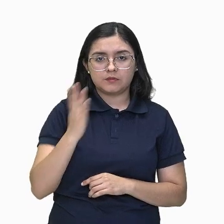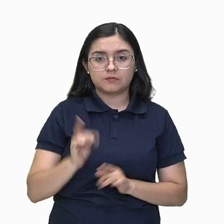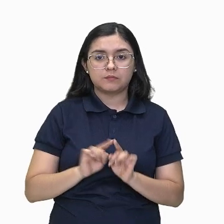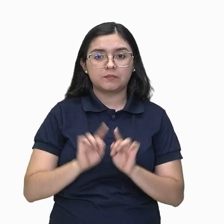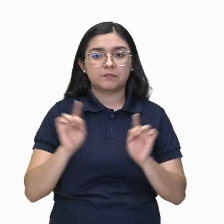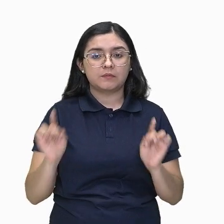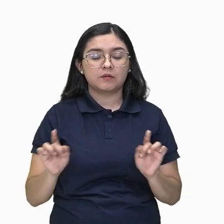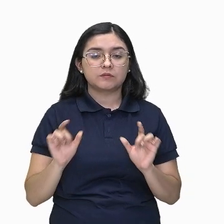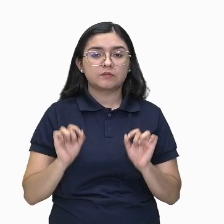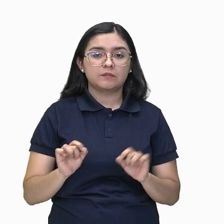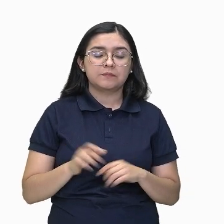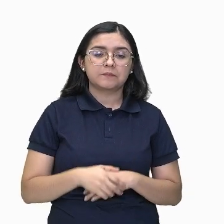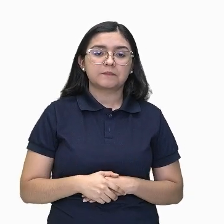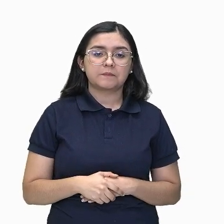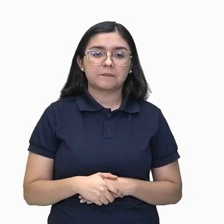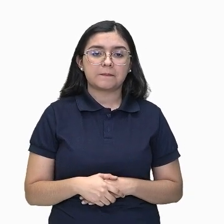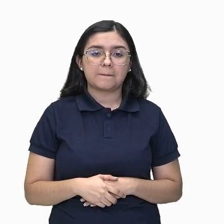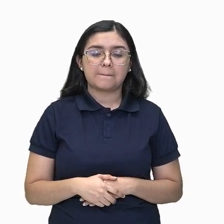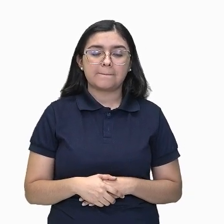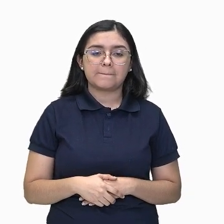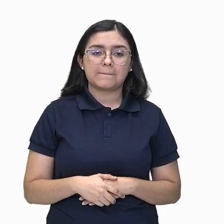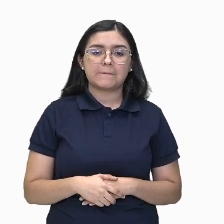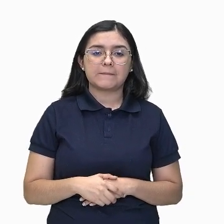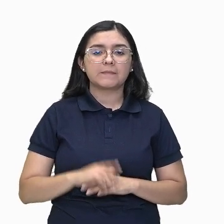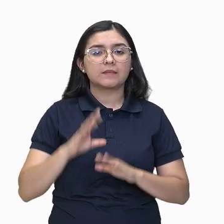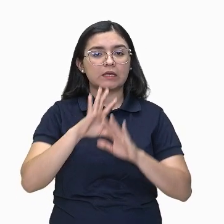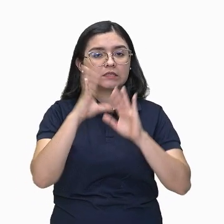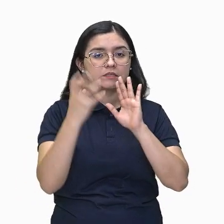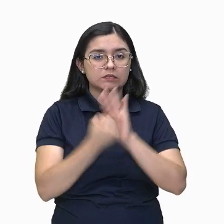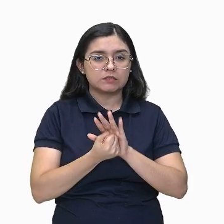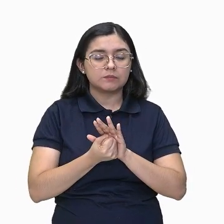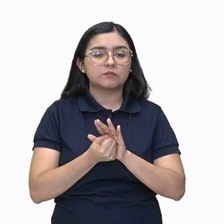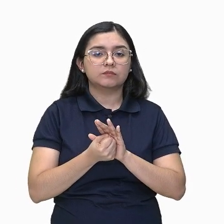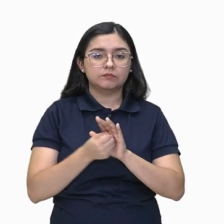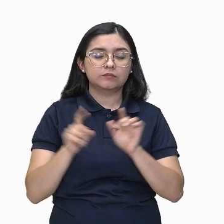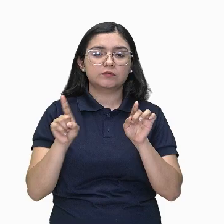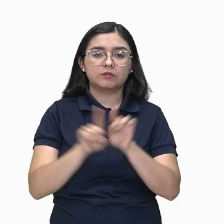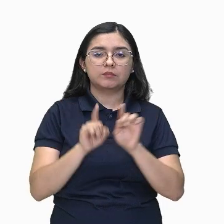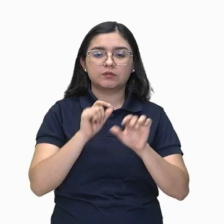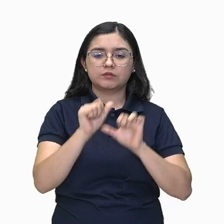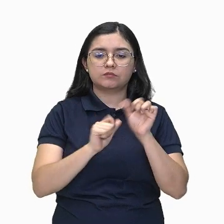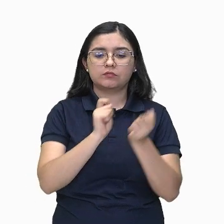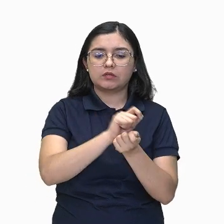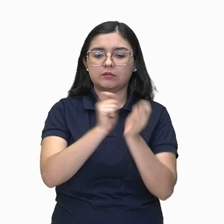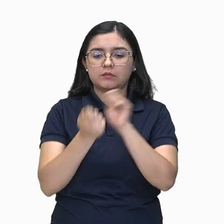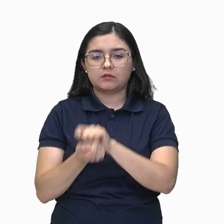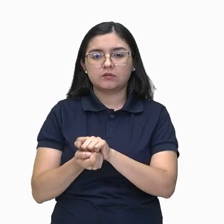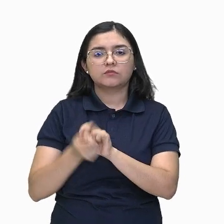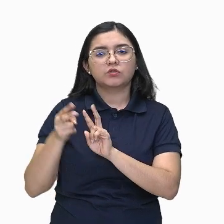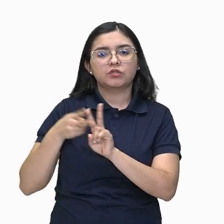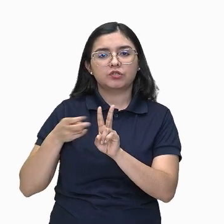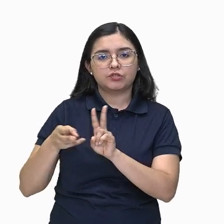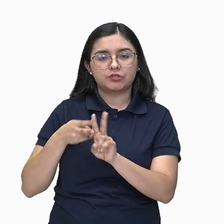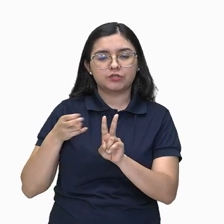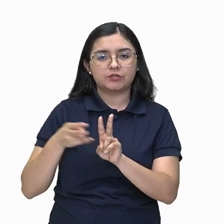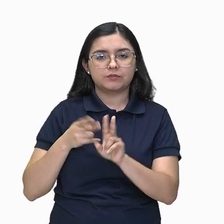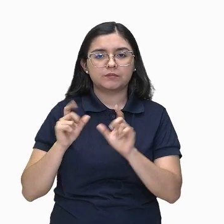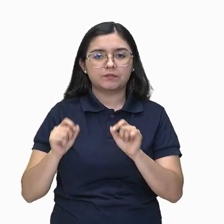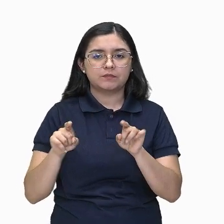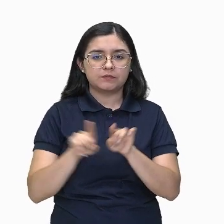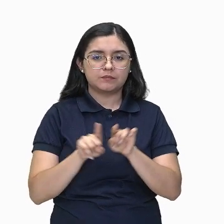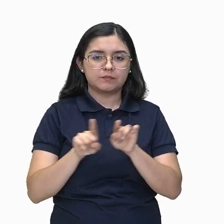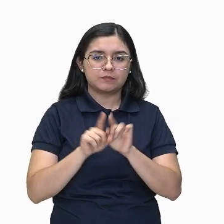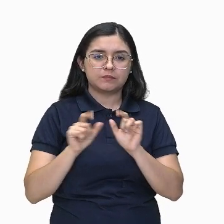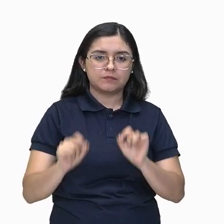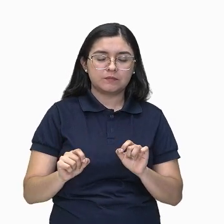são tomadas como símbolo, um ícone, e transformadas em figuras indígenas, o que fica essa imitação,